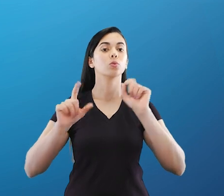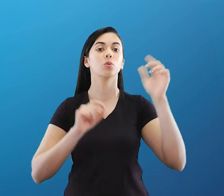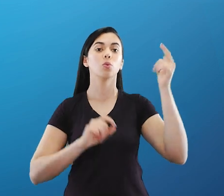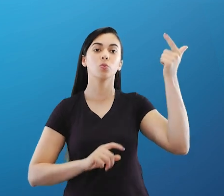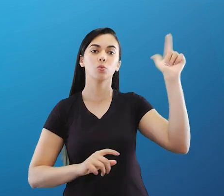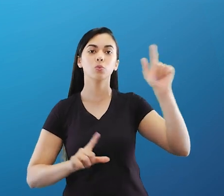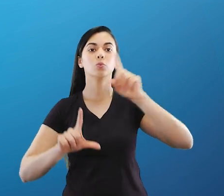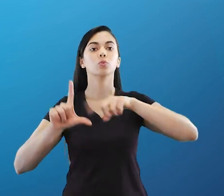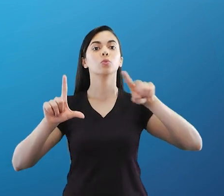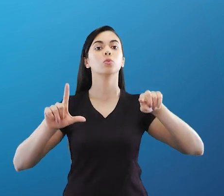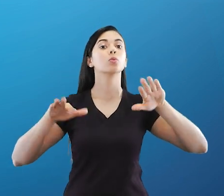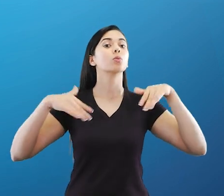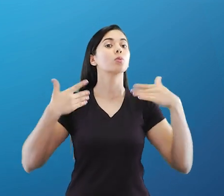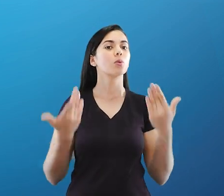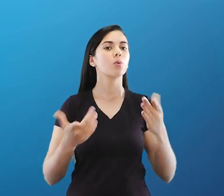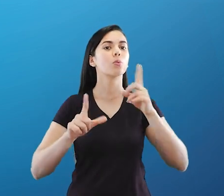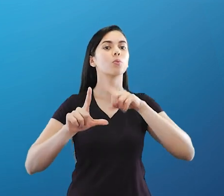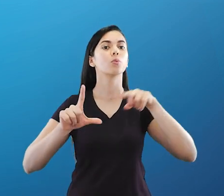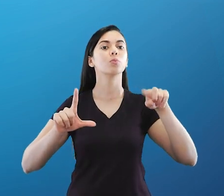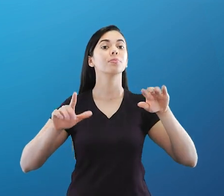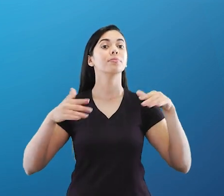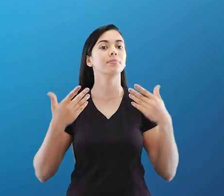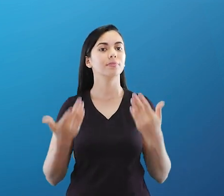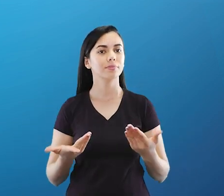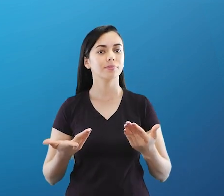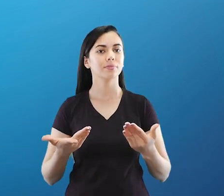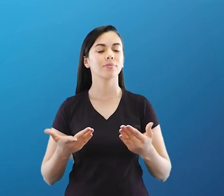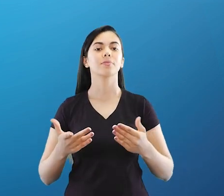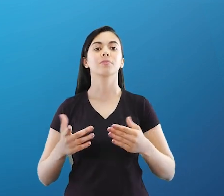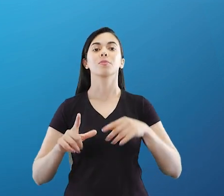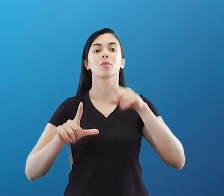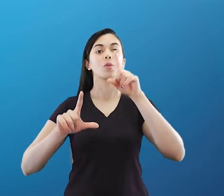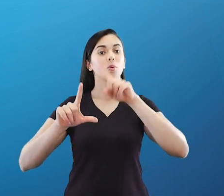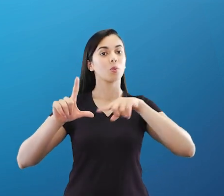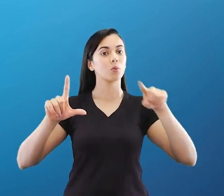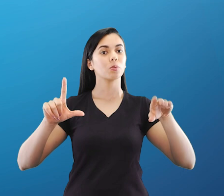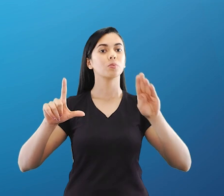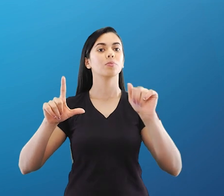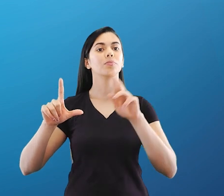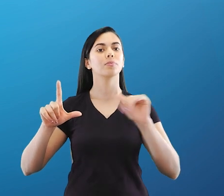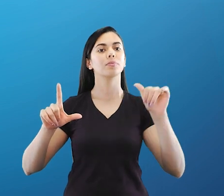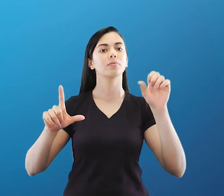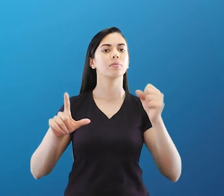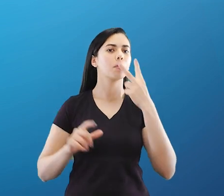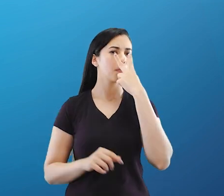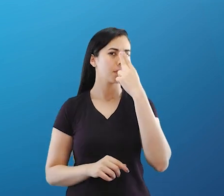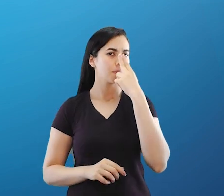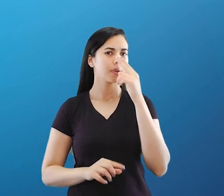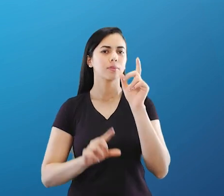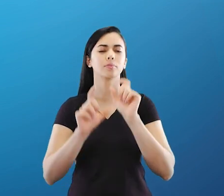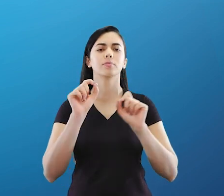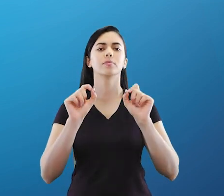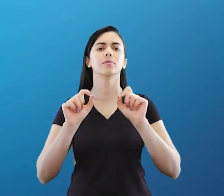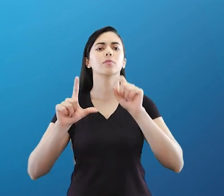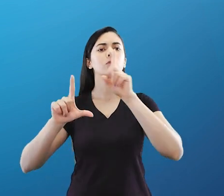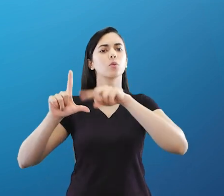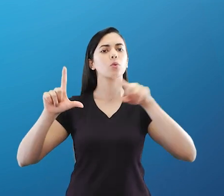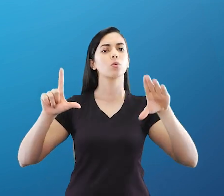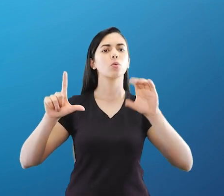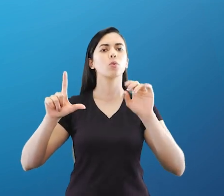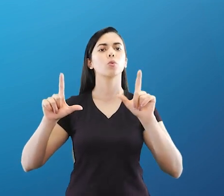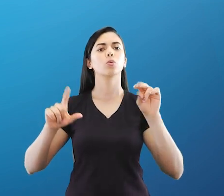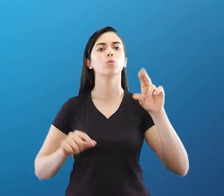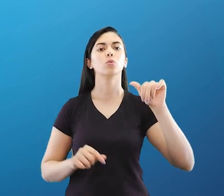Qual é o gráfico? O gráfico de barras. Ele é muito parecido com o gráfico de colunas. A diferença é